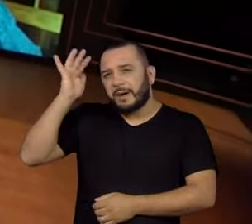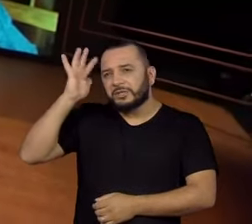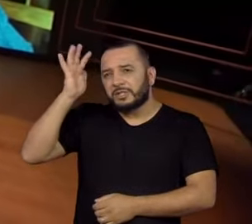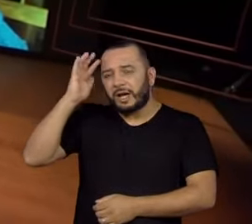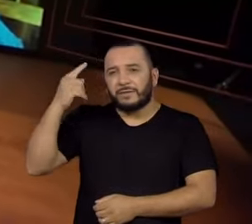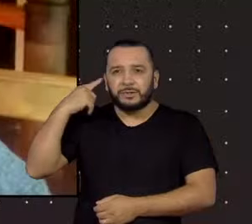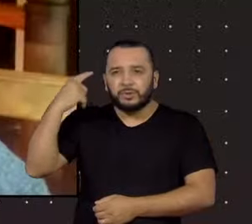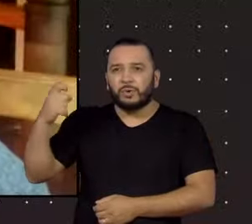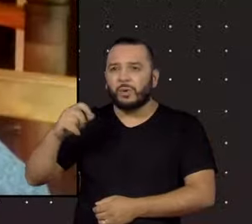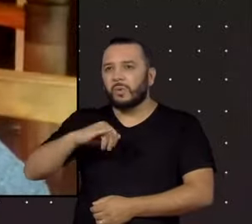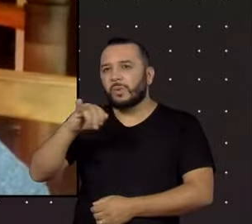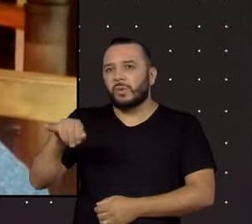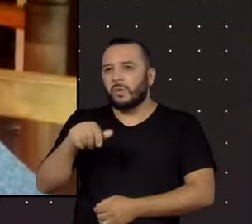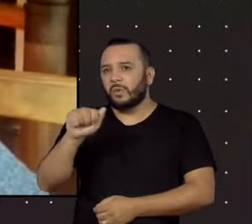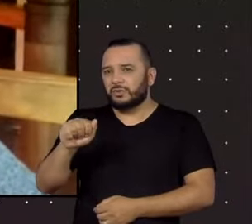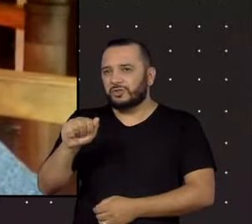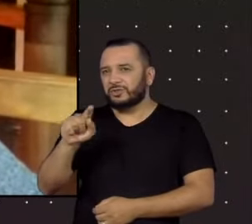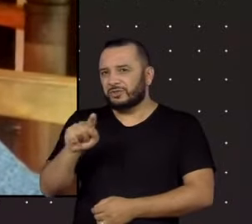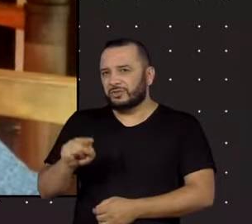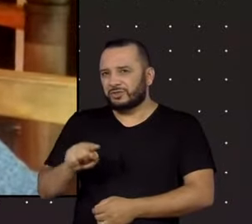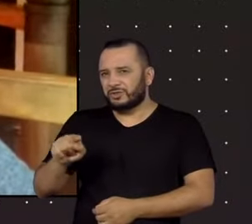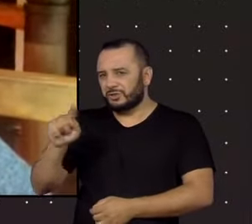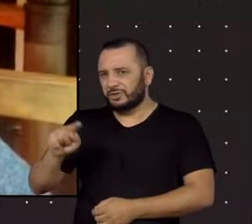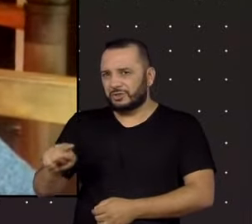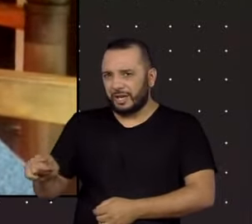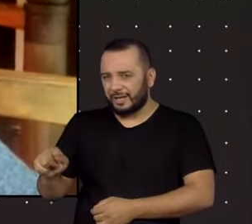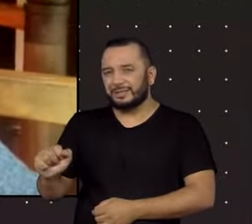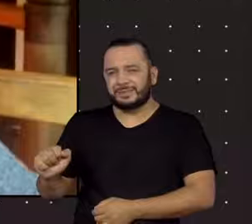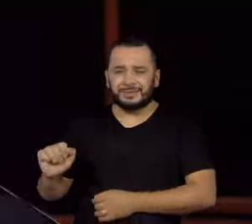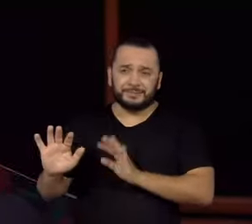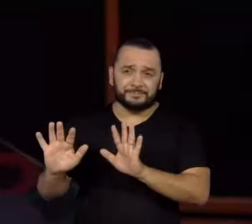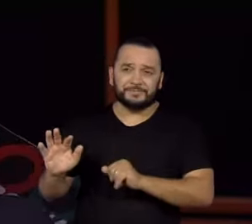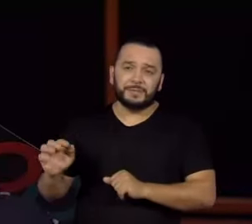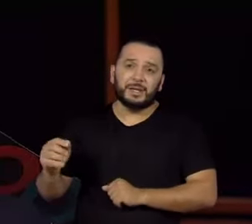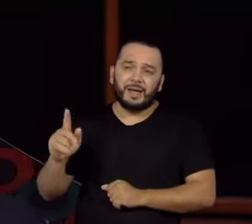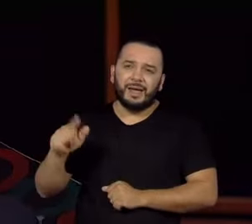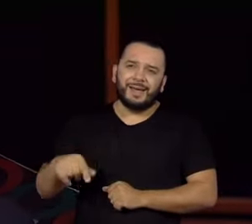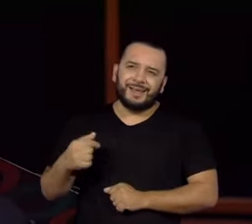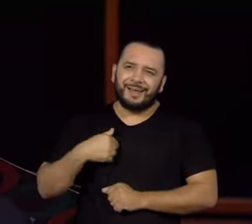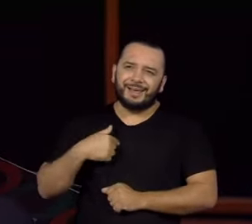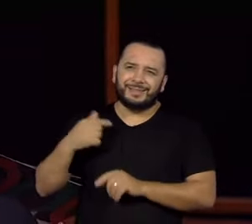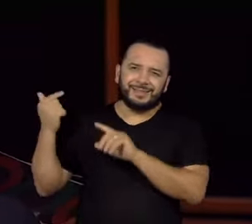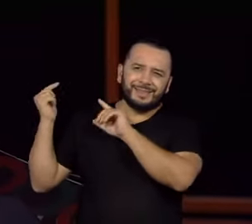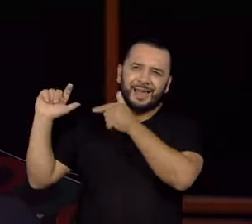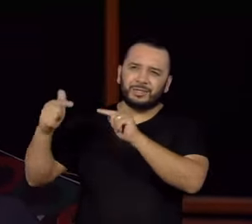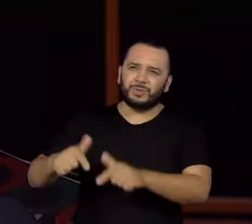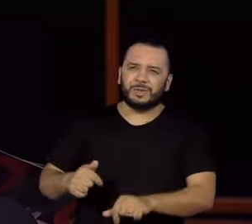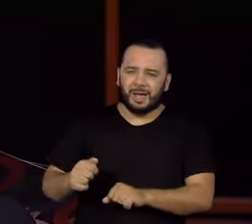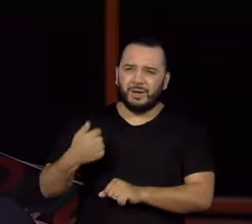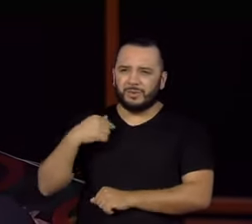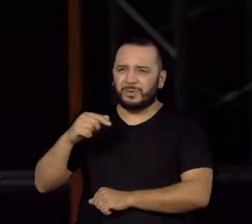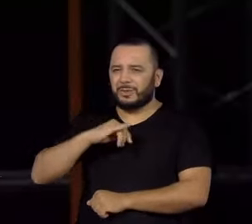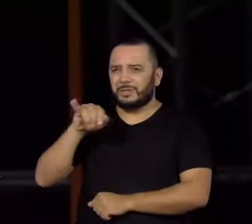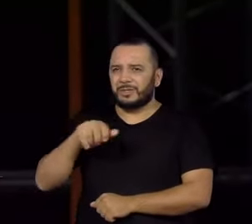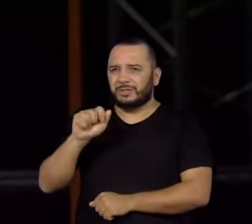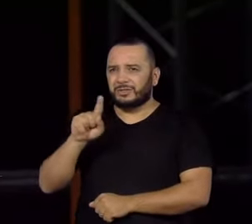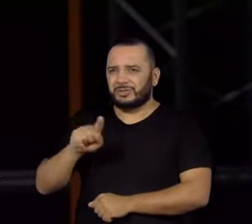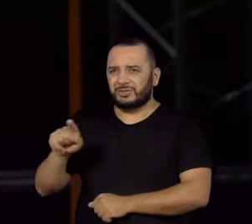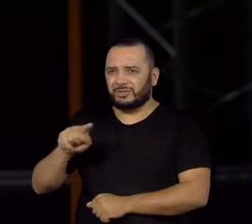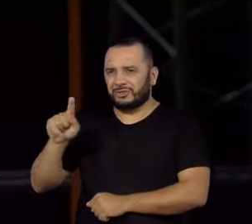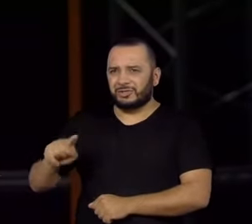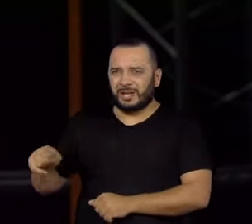apaixonado por jazz, não o jazz de Stan Kenton, mas o jazz mais tradicional, né? E eu procurei fazer